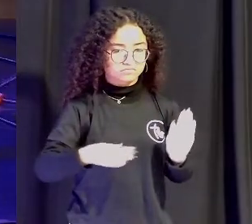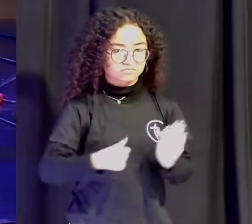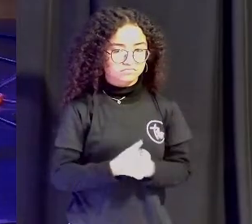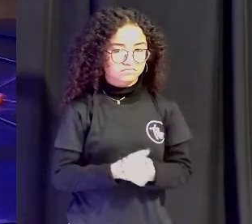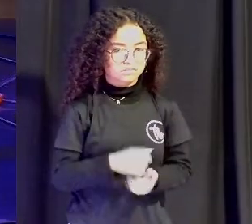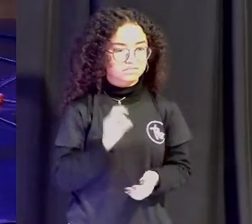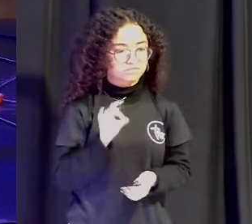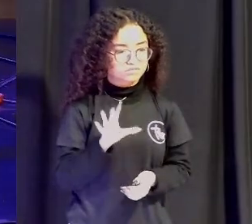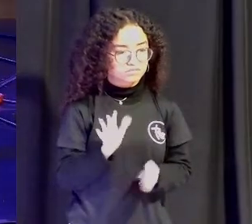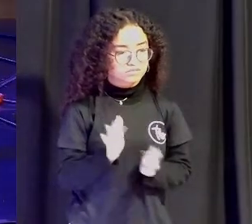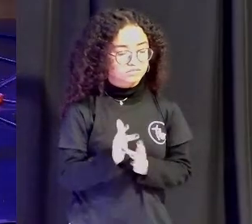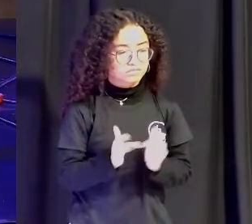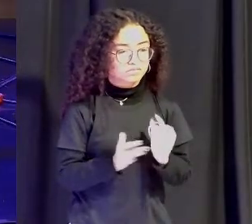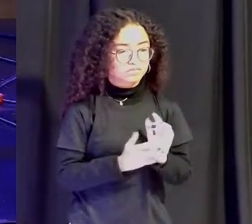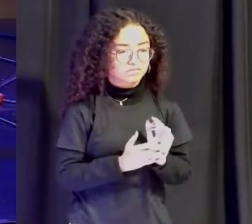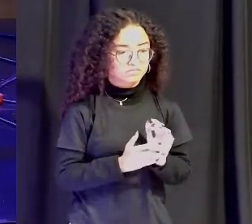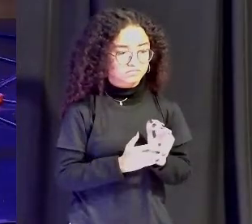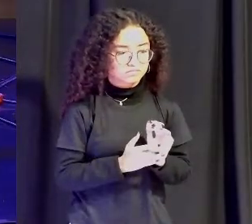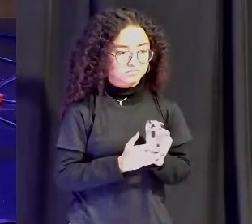Só Jesus,